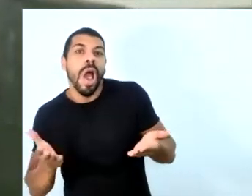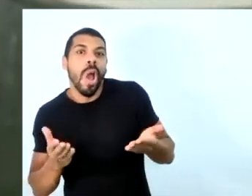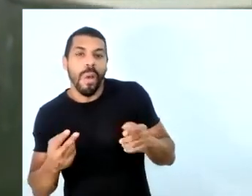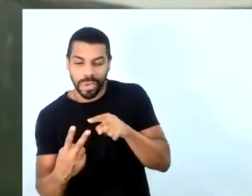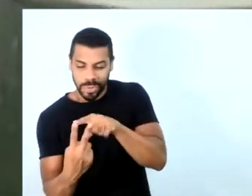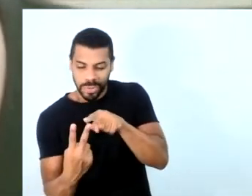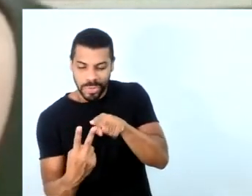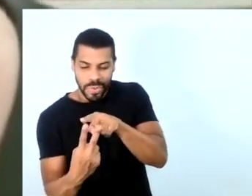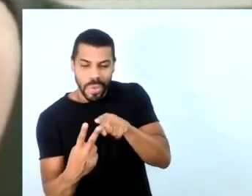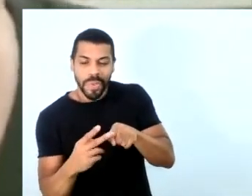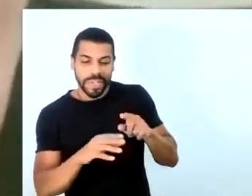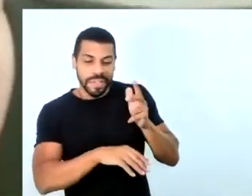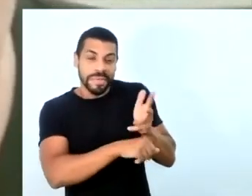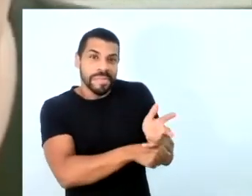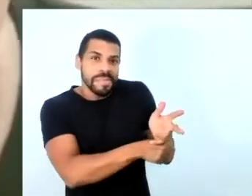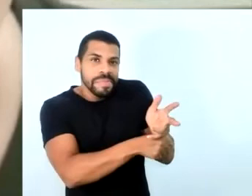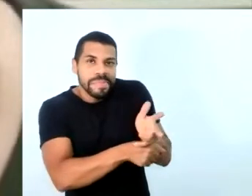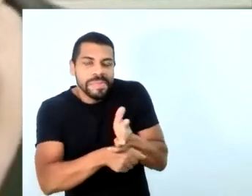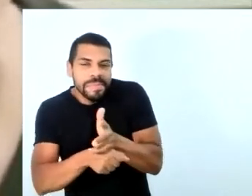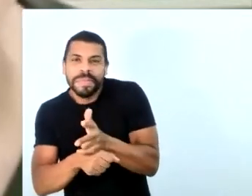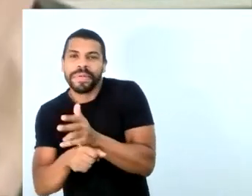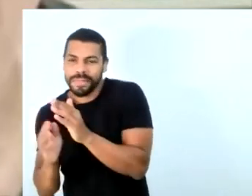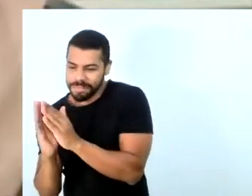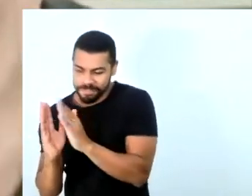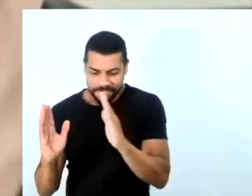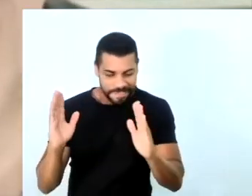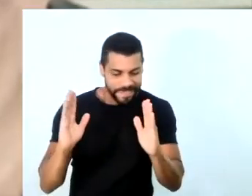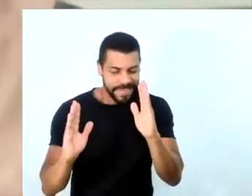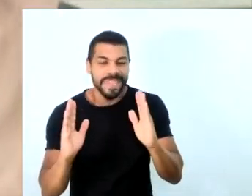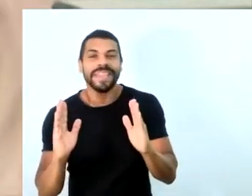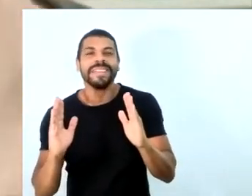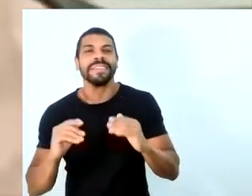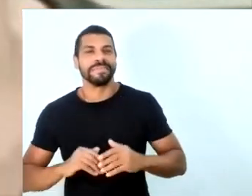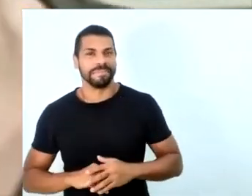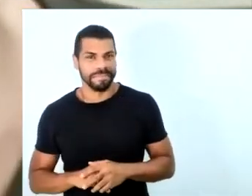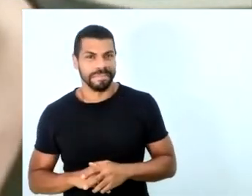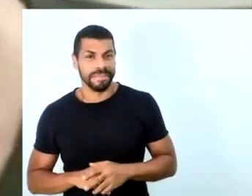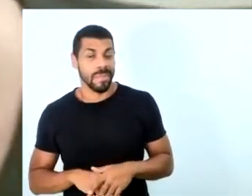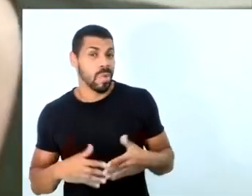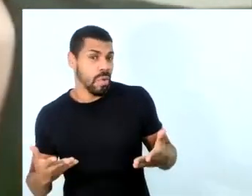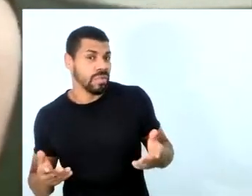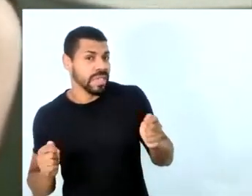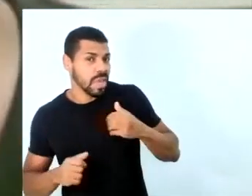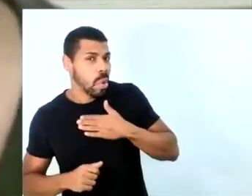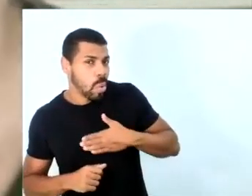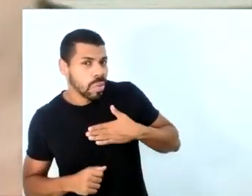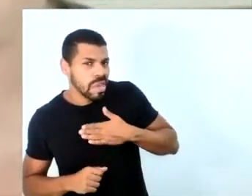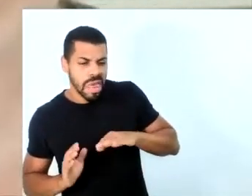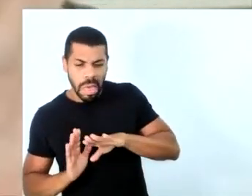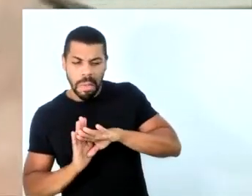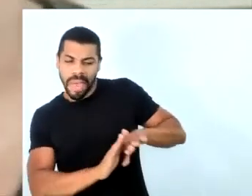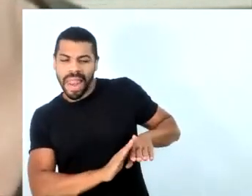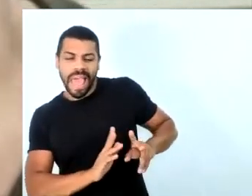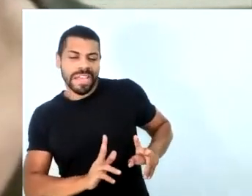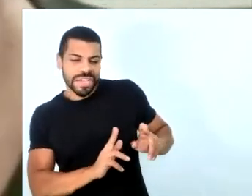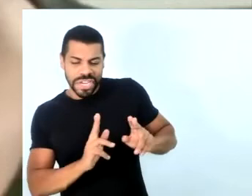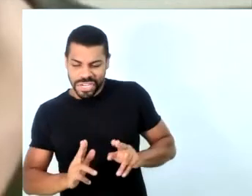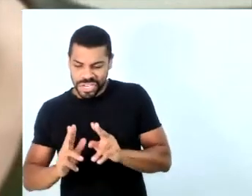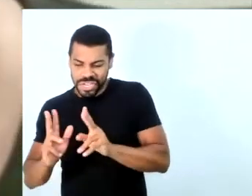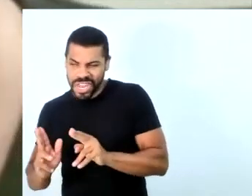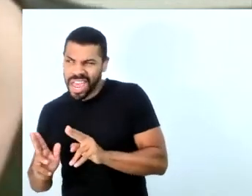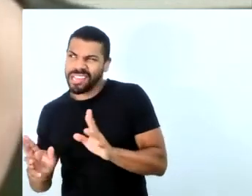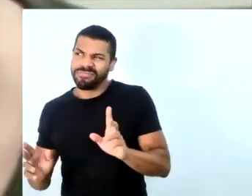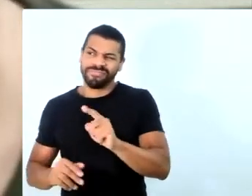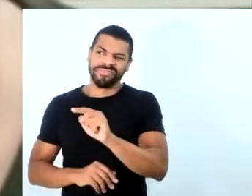estreando 2 longas no mesmo ano, praticamente, aí como diretora. Você gostaria de deixar de ser montadora? Em